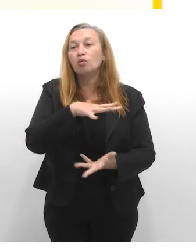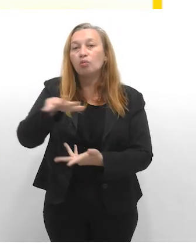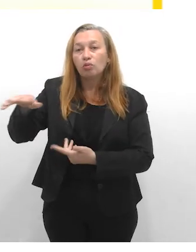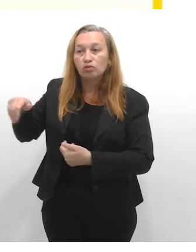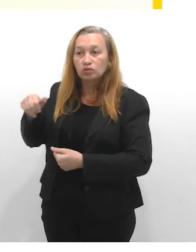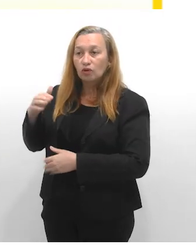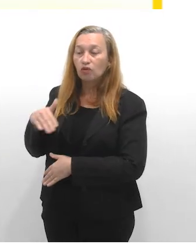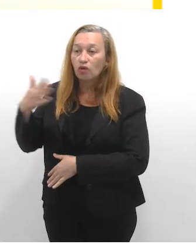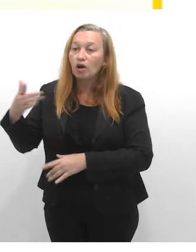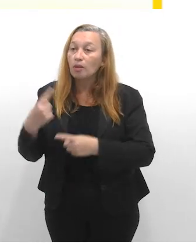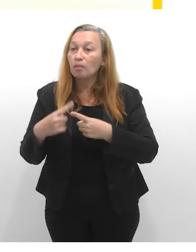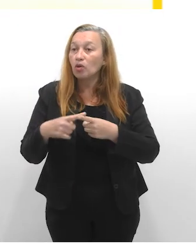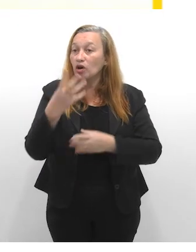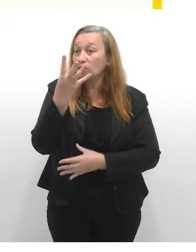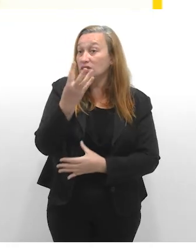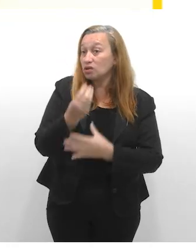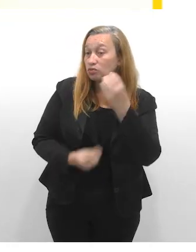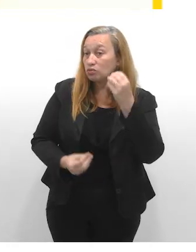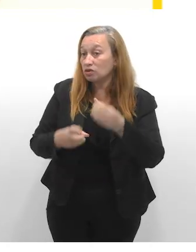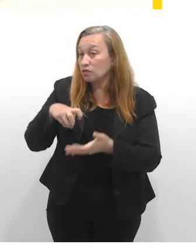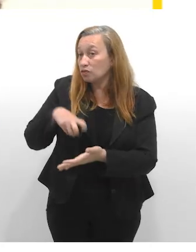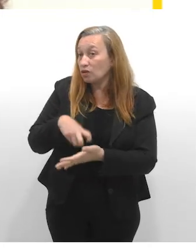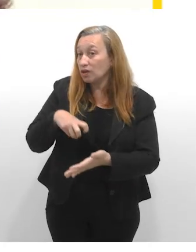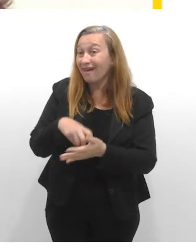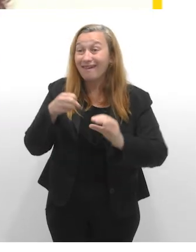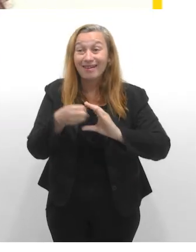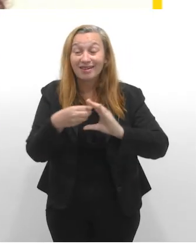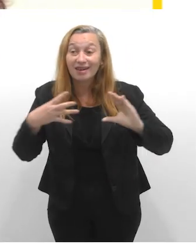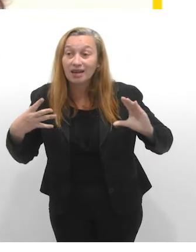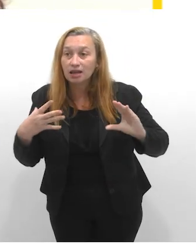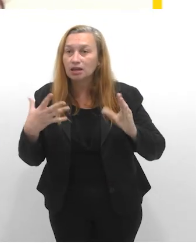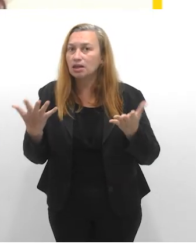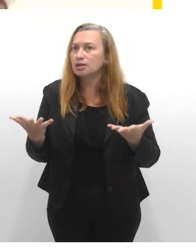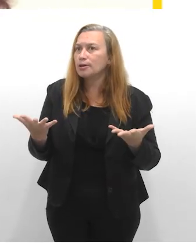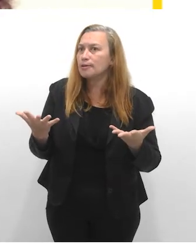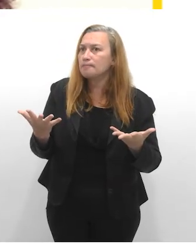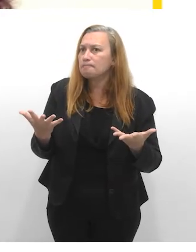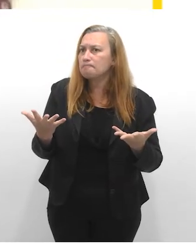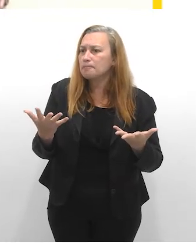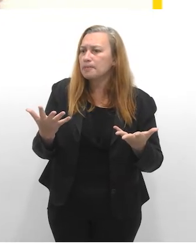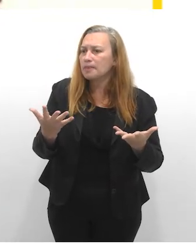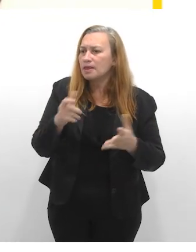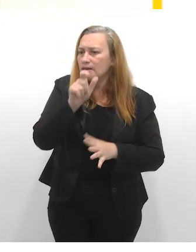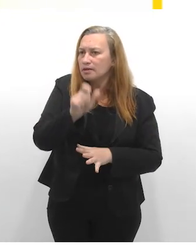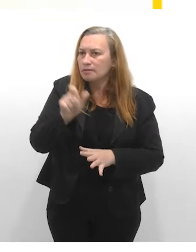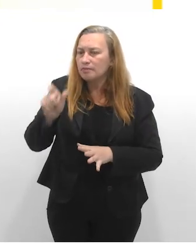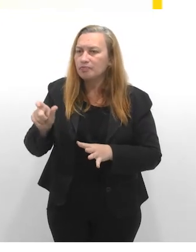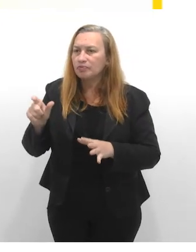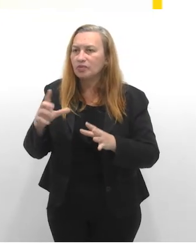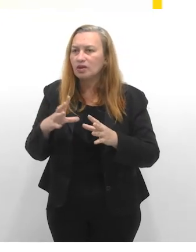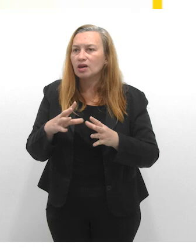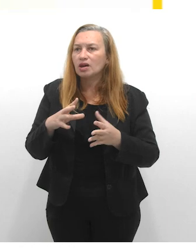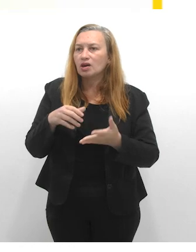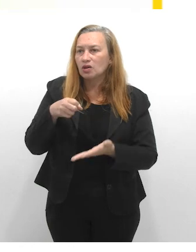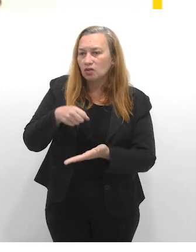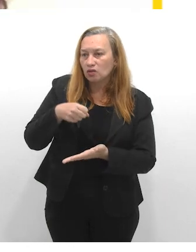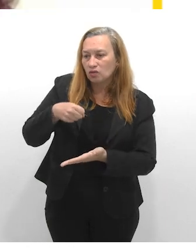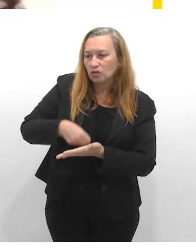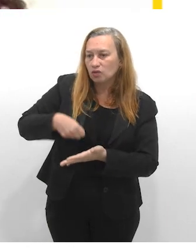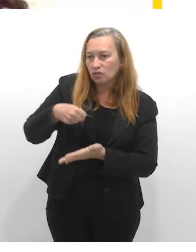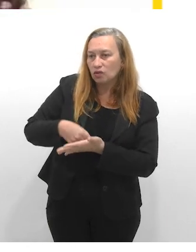afora, porque o desaparecimento forçado é uma característica muito inerente, né, a